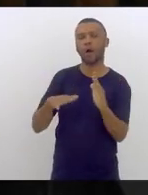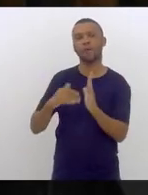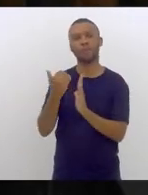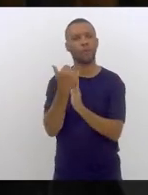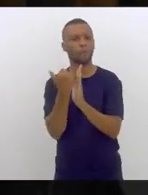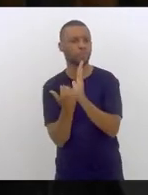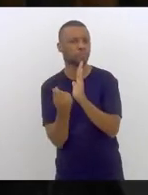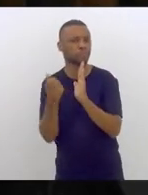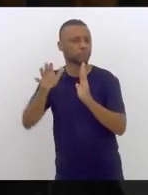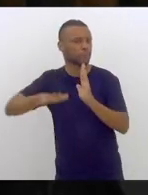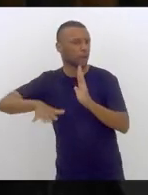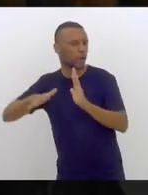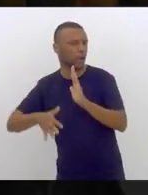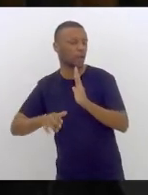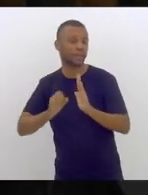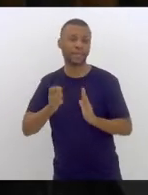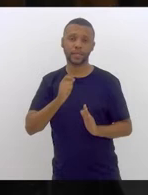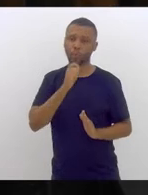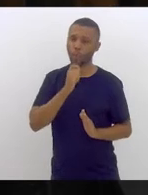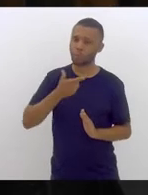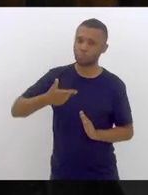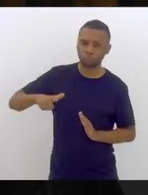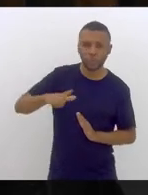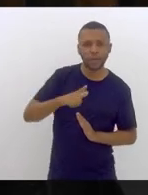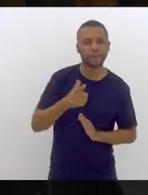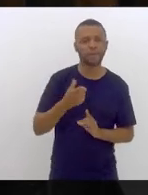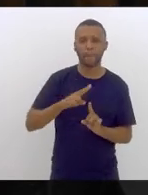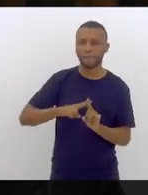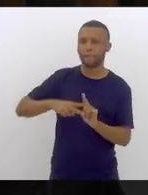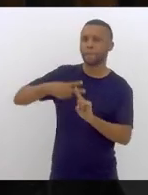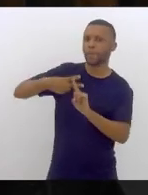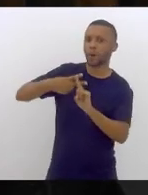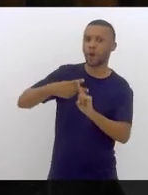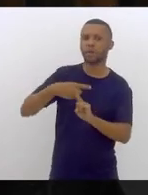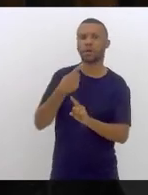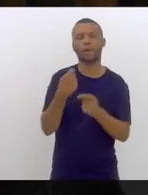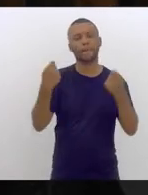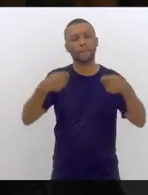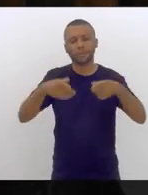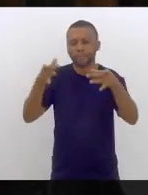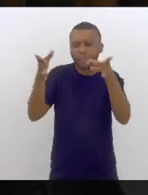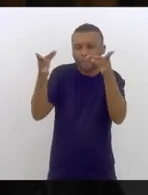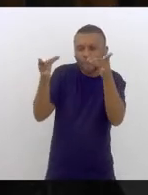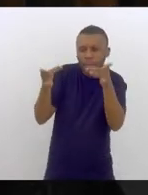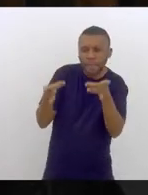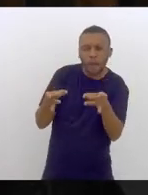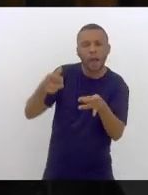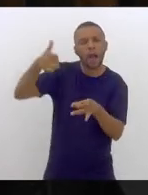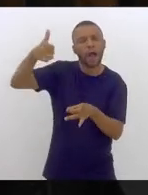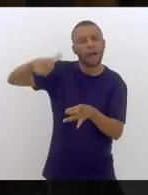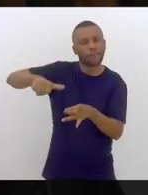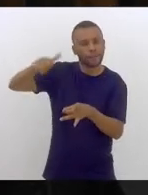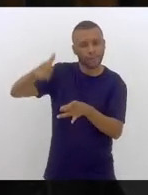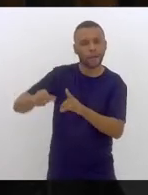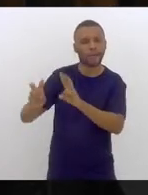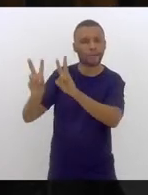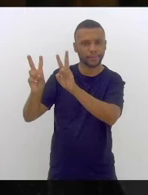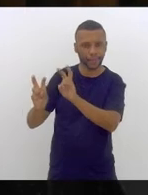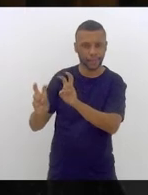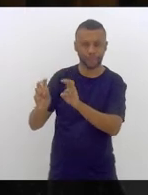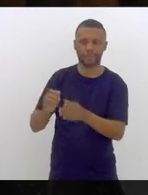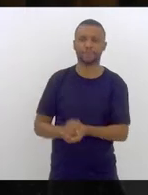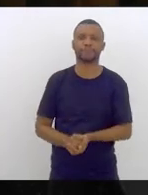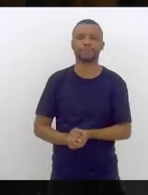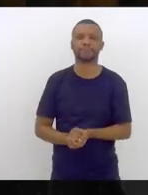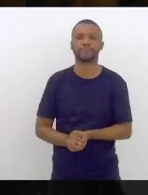reajuste precisamos ainda aprofundar essa questão e nessa mesma